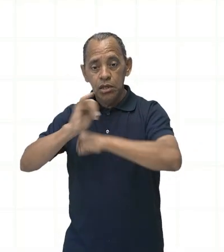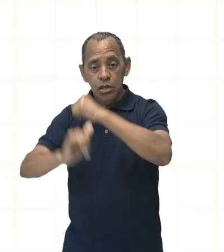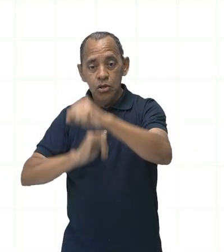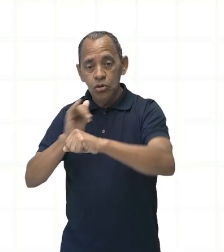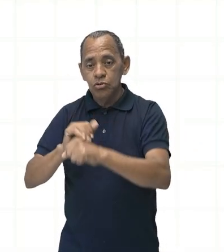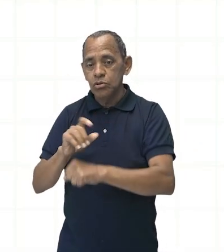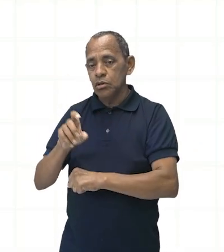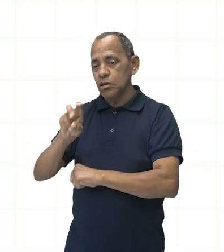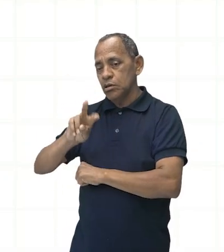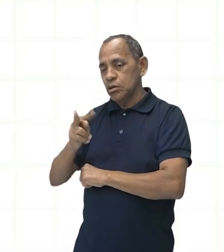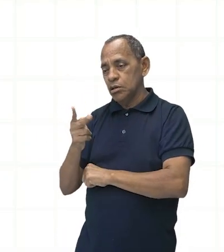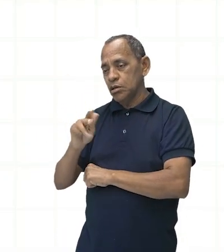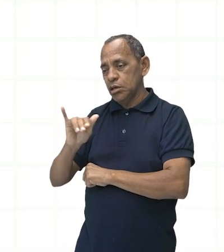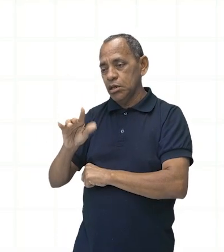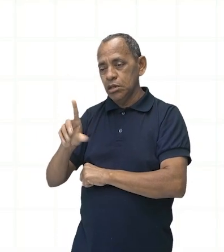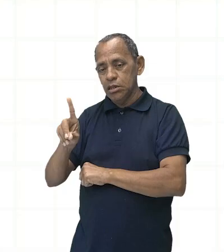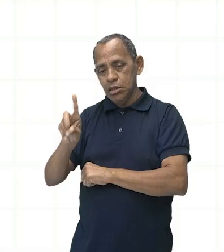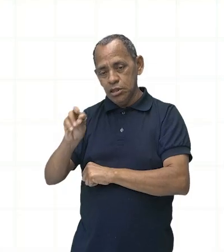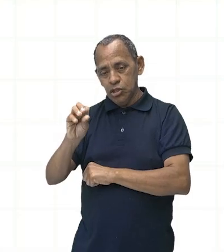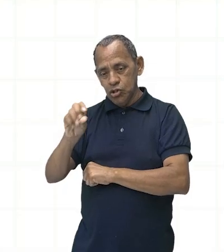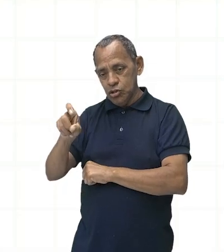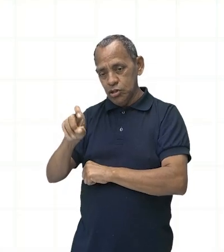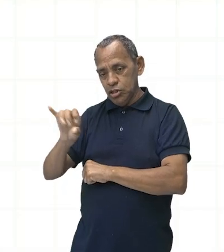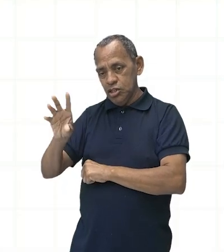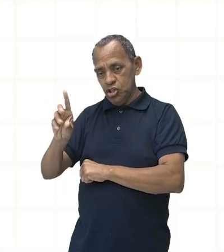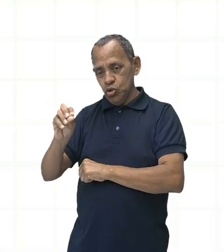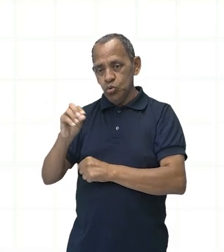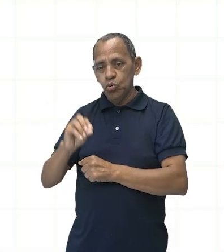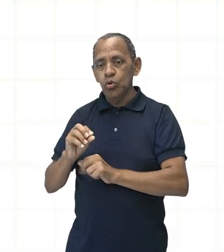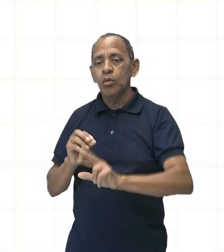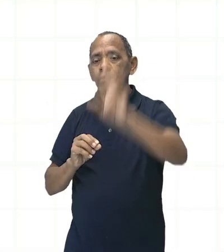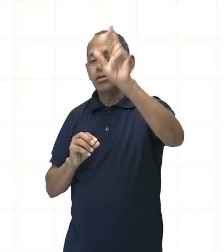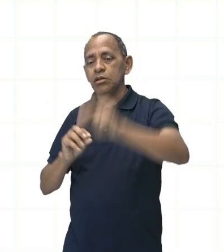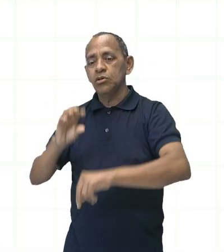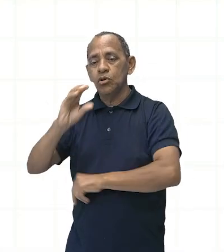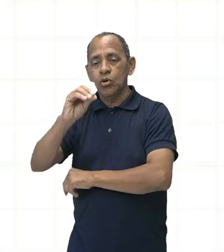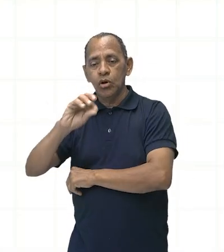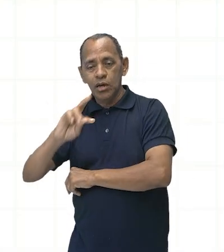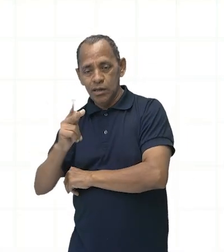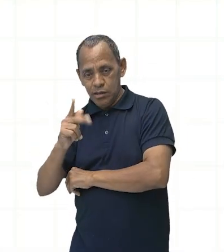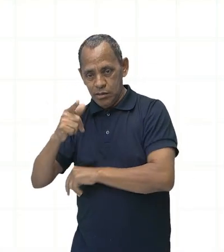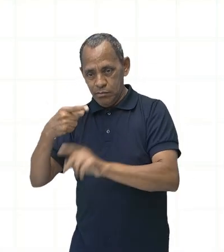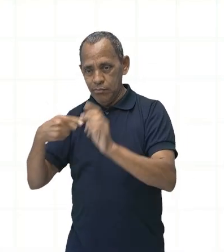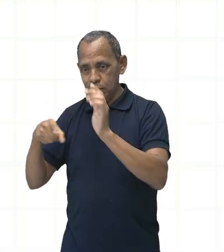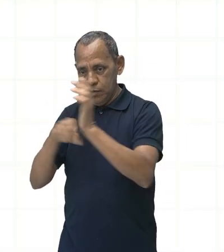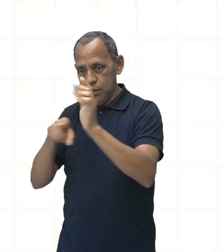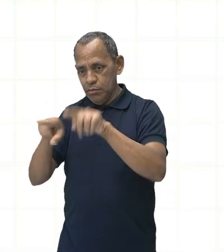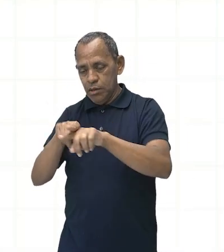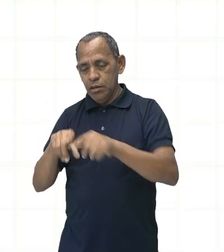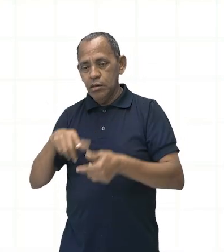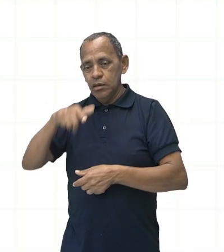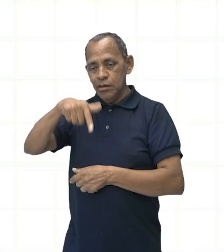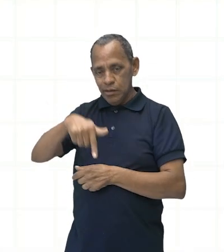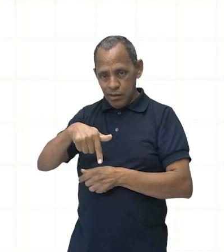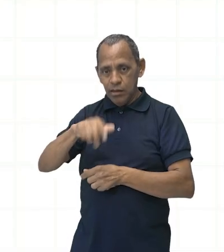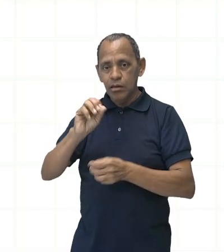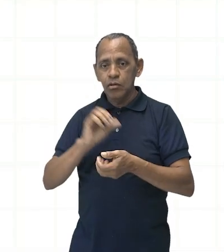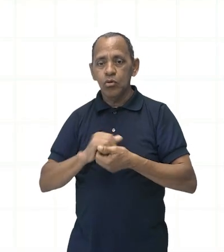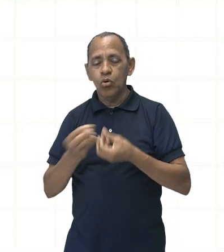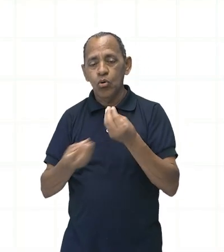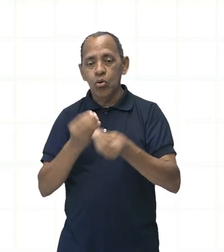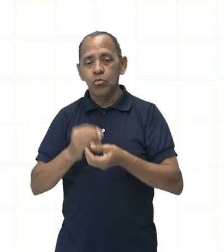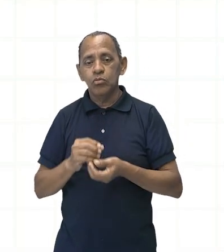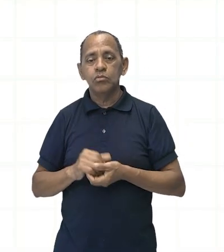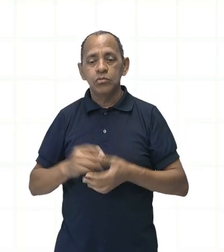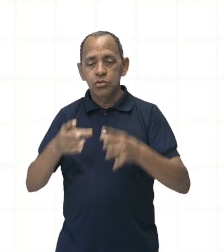de hidróxido, representados pelo OH-. Quando o quê? Dissolvidos em água. Então,